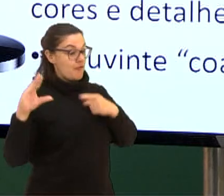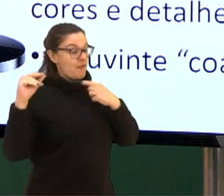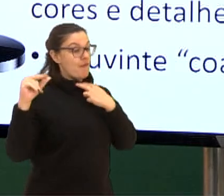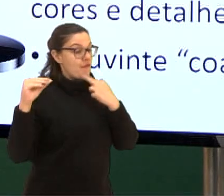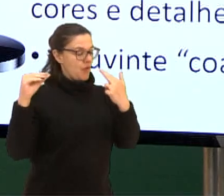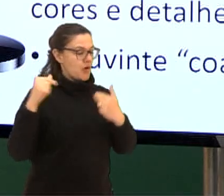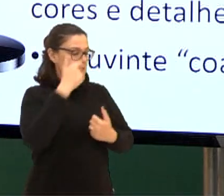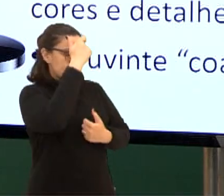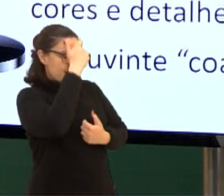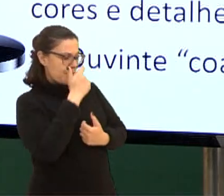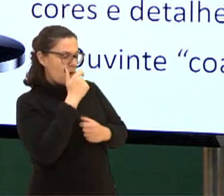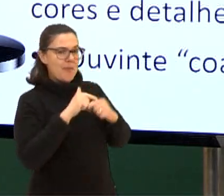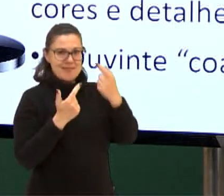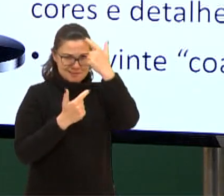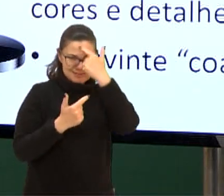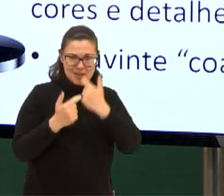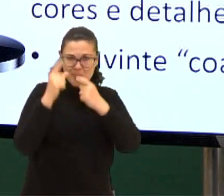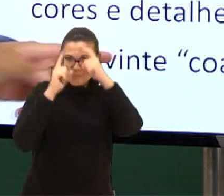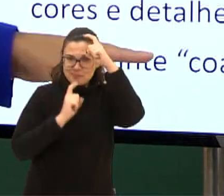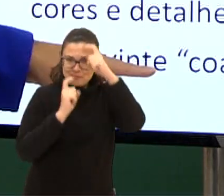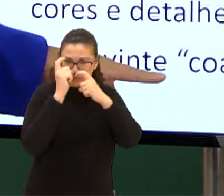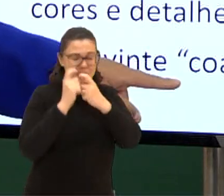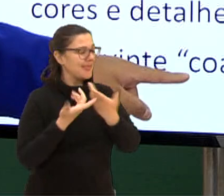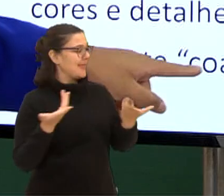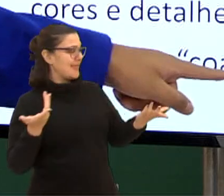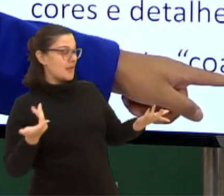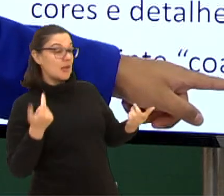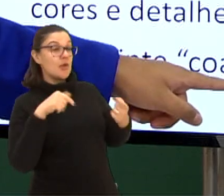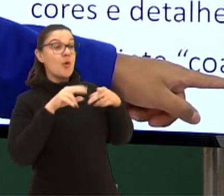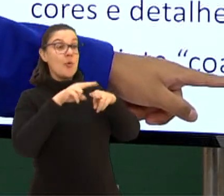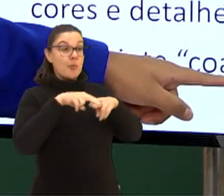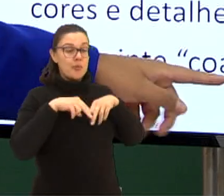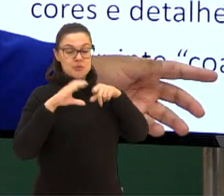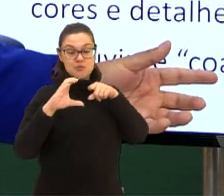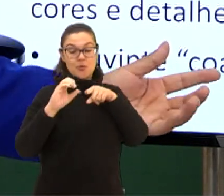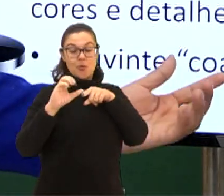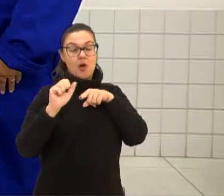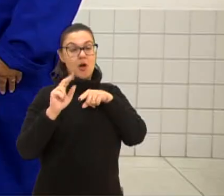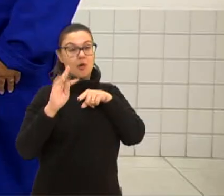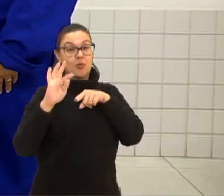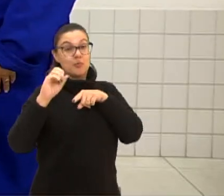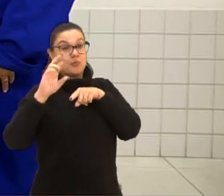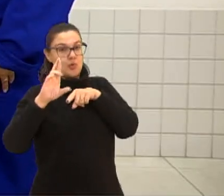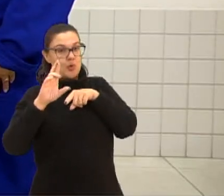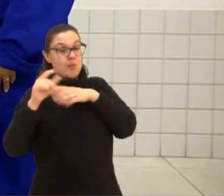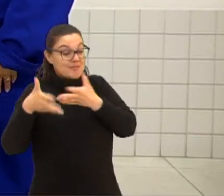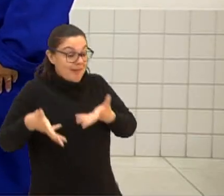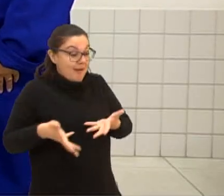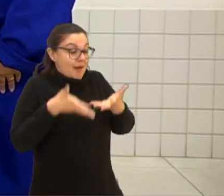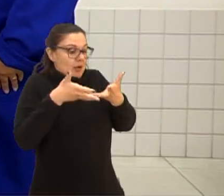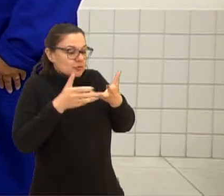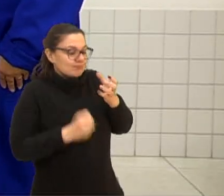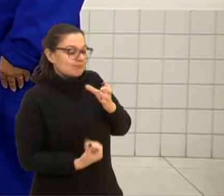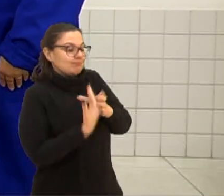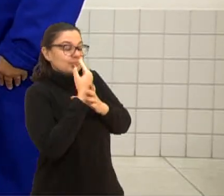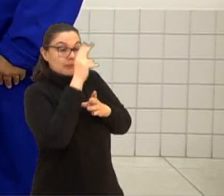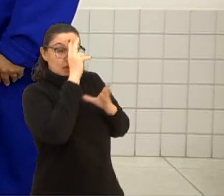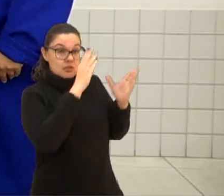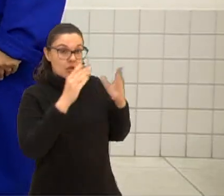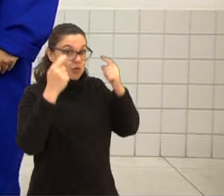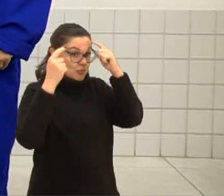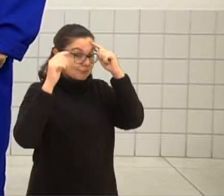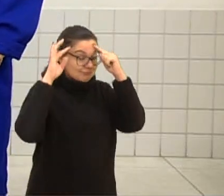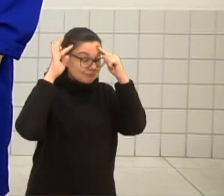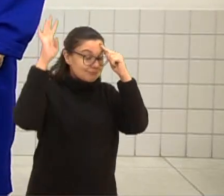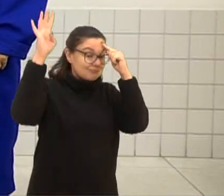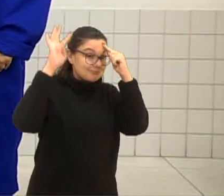como ele é. Exato. Então você tem que imaginar. Por isso a palavra coautor, porque você está ajudando a criar a história através